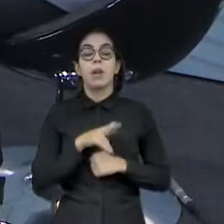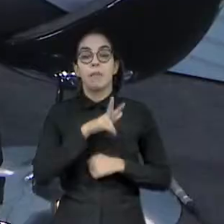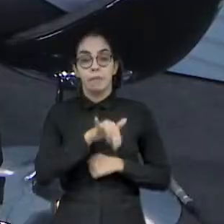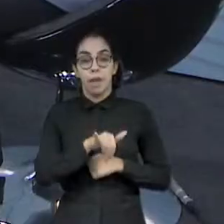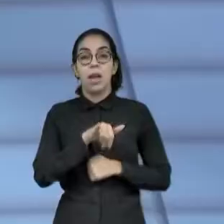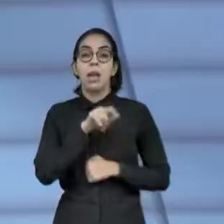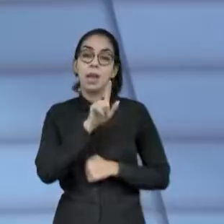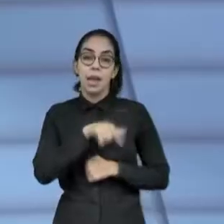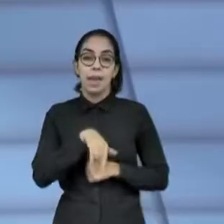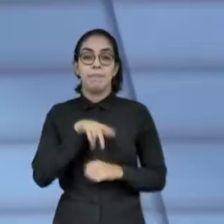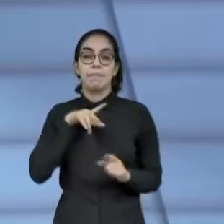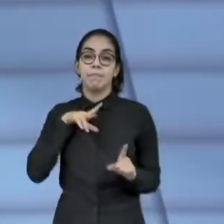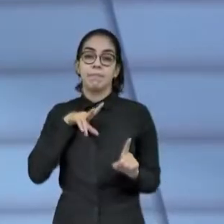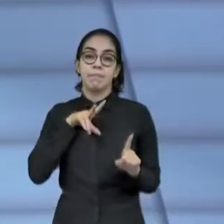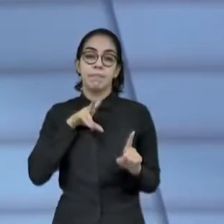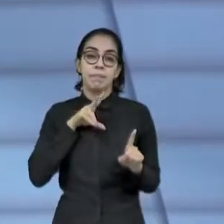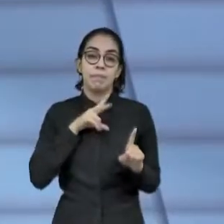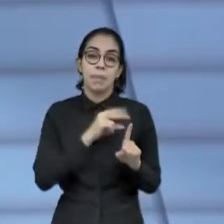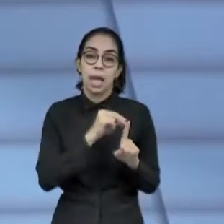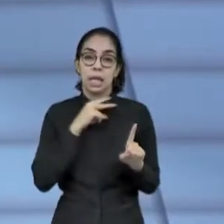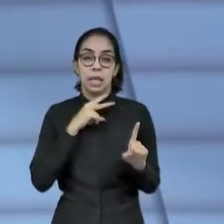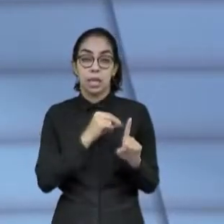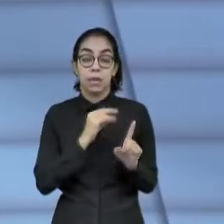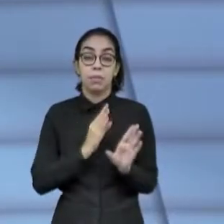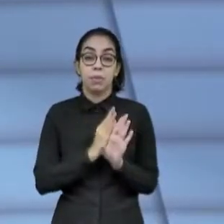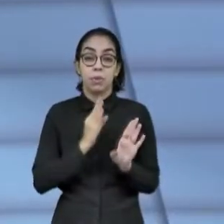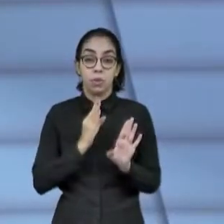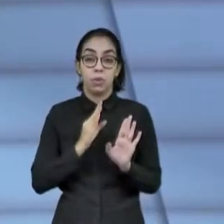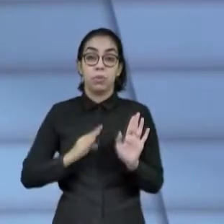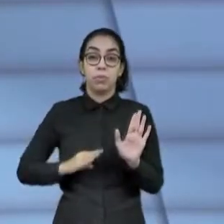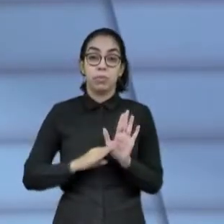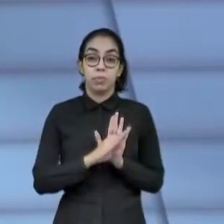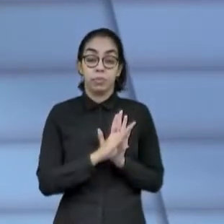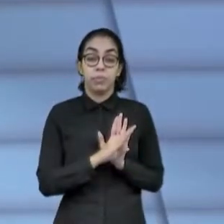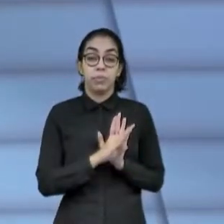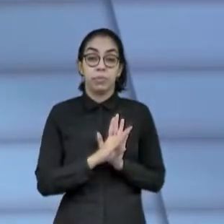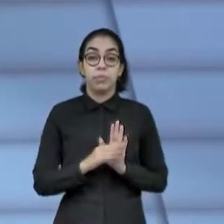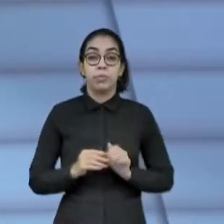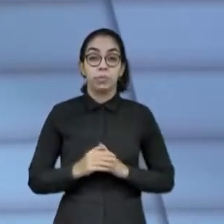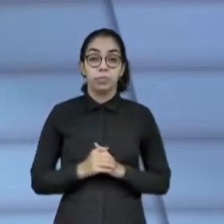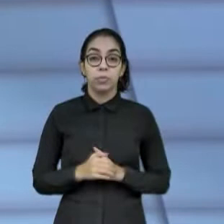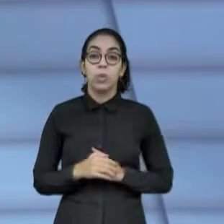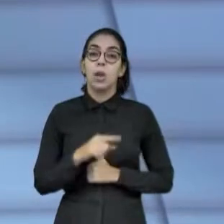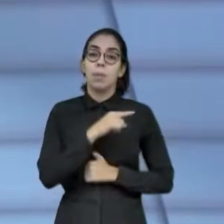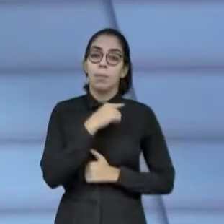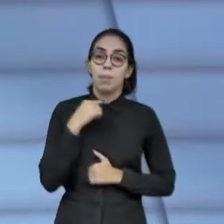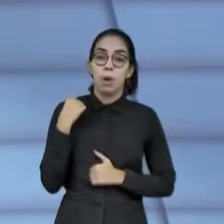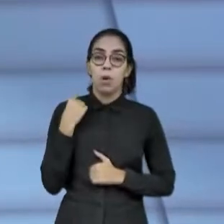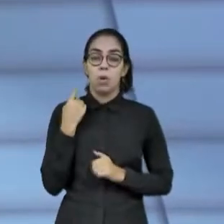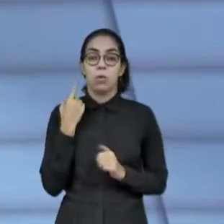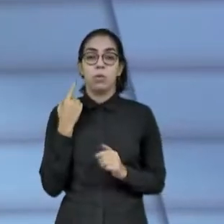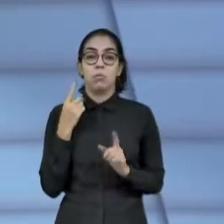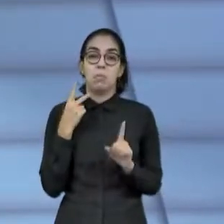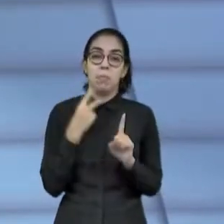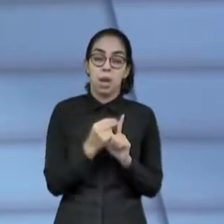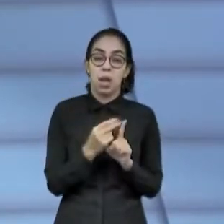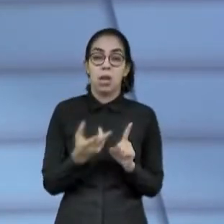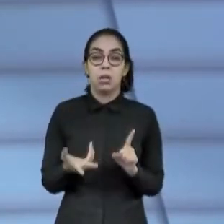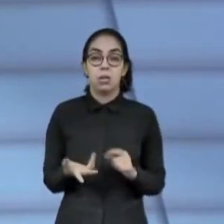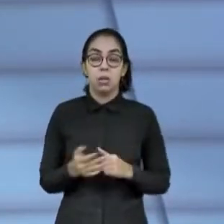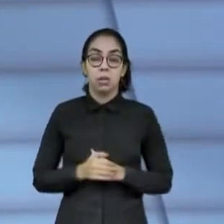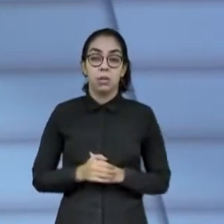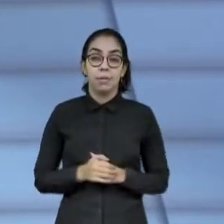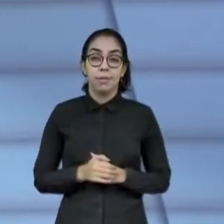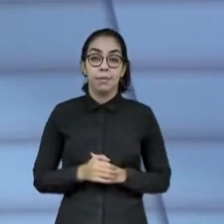aumento desse número de casos, né? Muitas mulheres assassinadas, isso. Né? Agredidas. Isso. Né? Potenciou também a